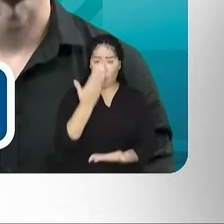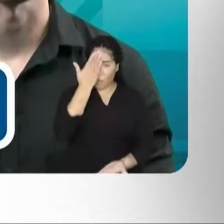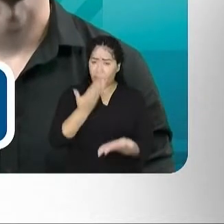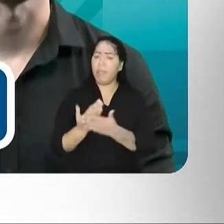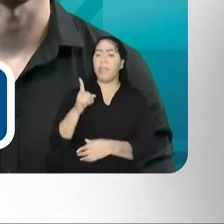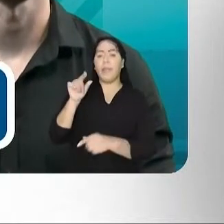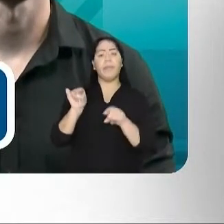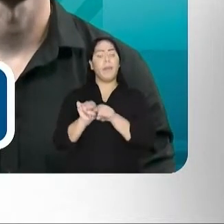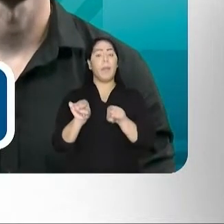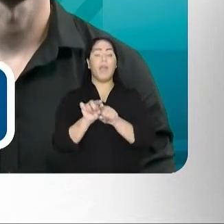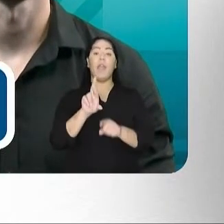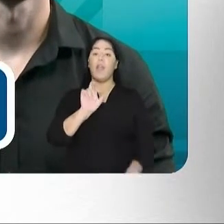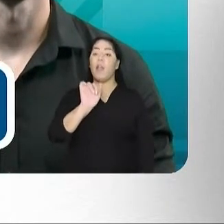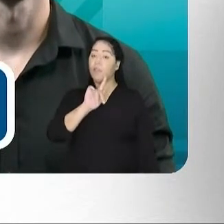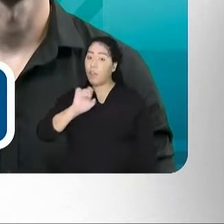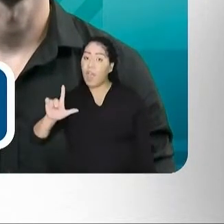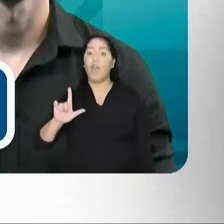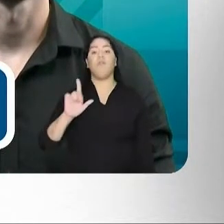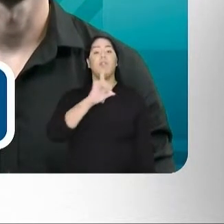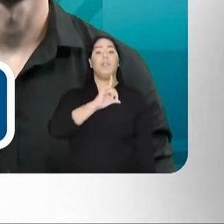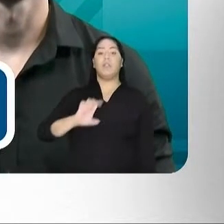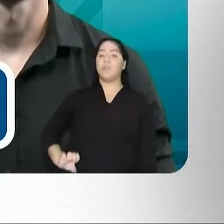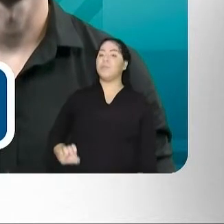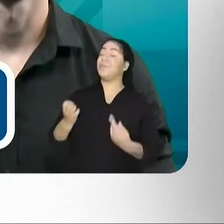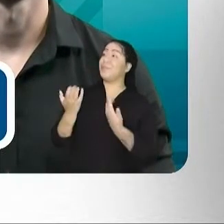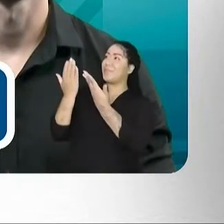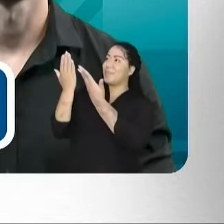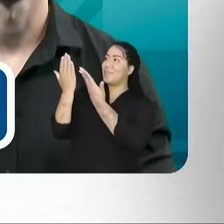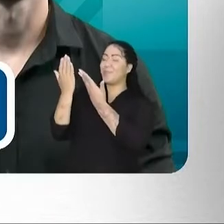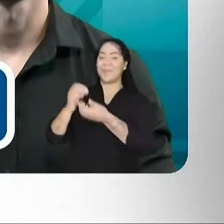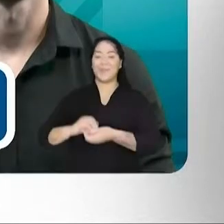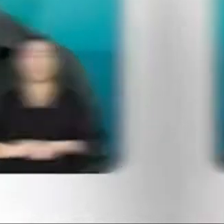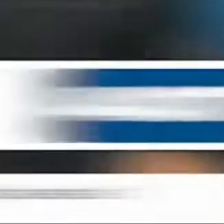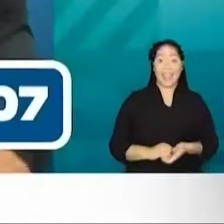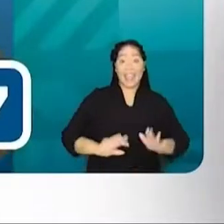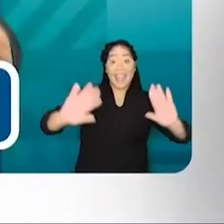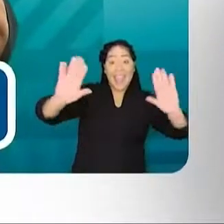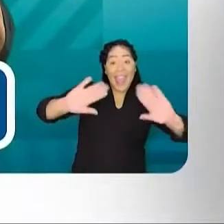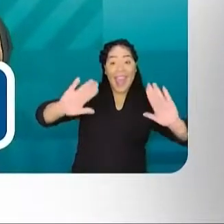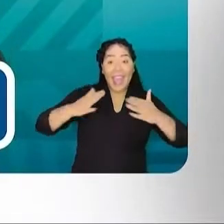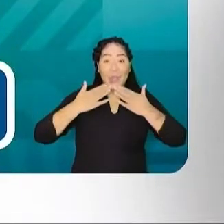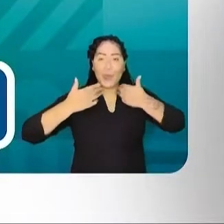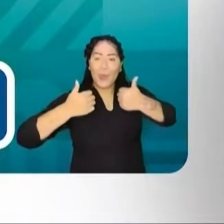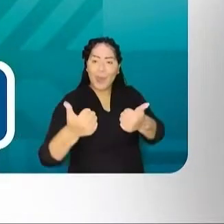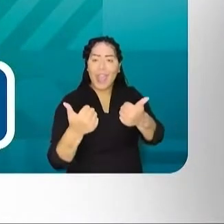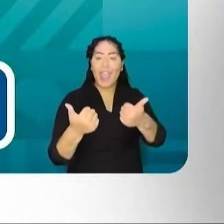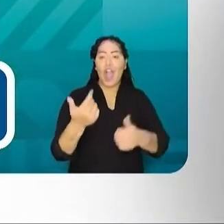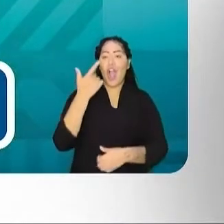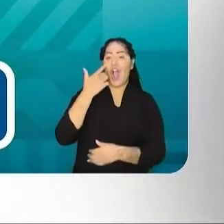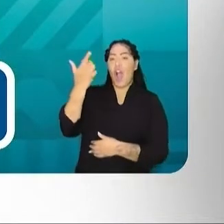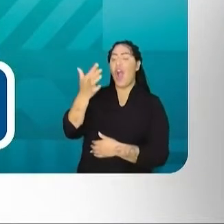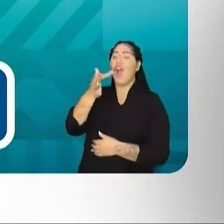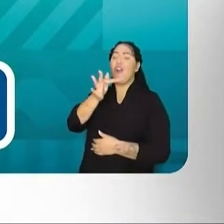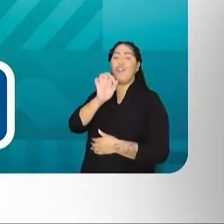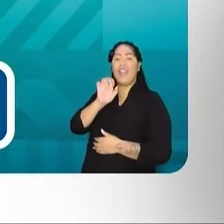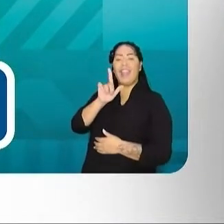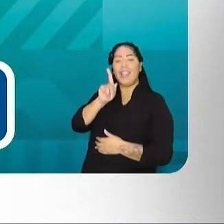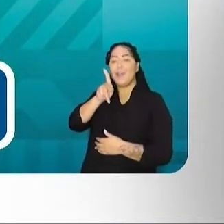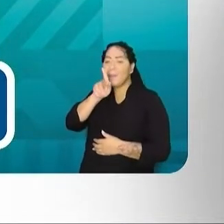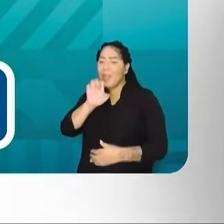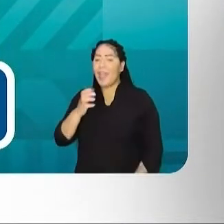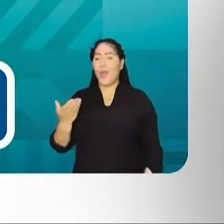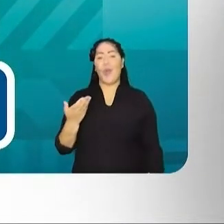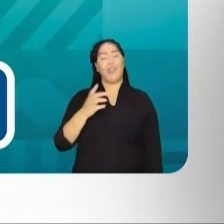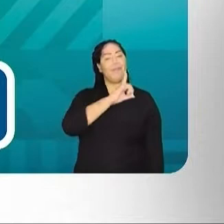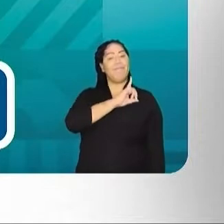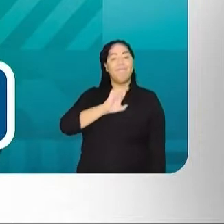para que seja o seu também. Rafael Saraiva, deputado estadual, 44077. E aí, galera, beleza? Se liga só, Felipe Franco na